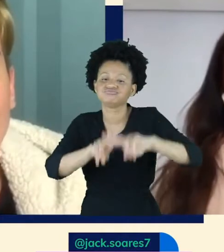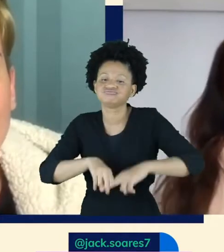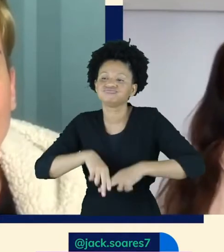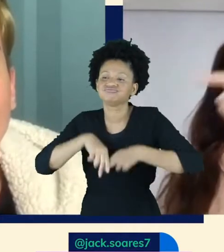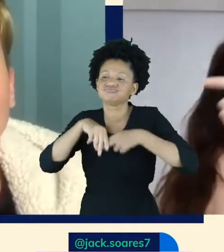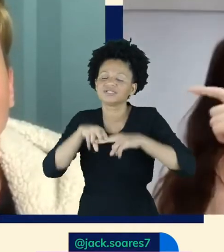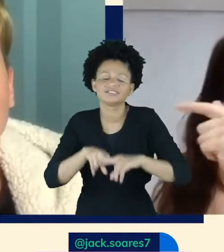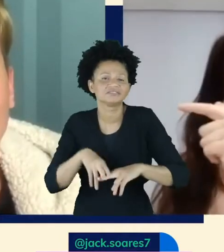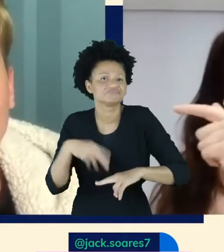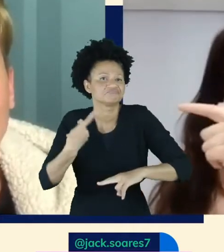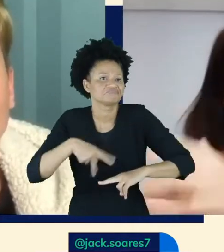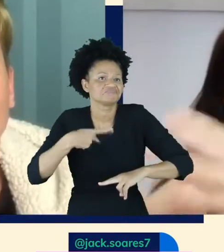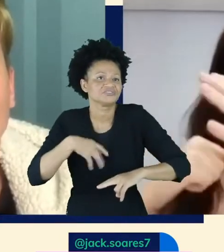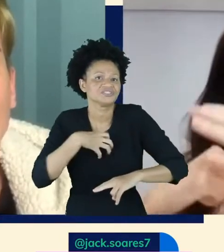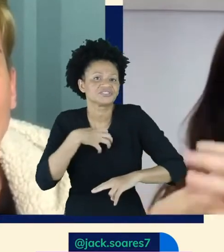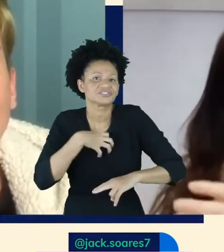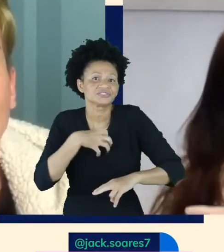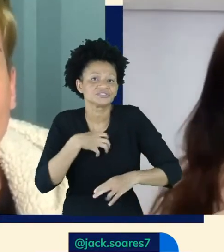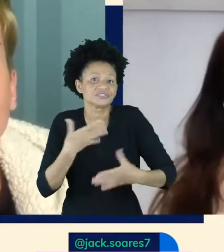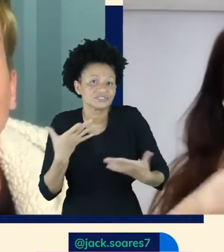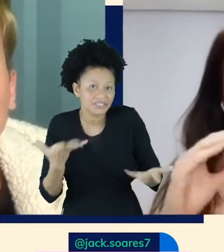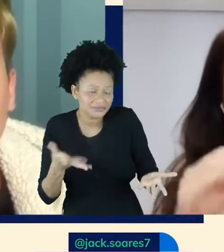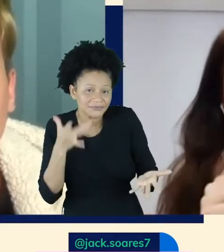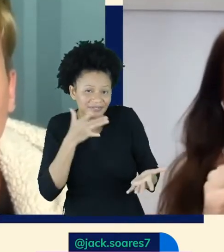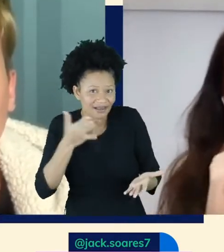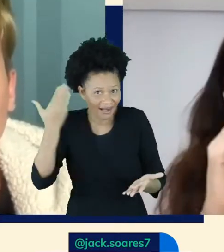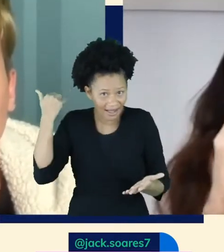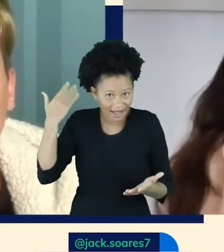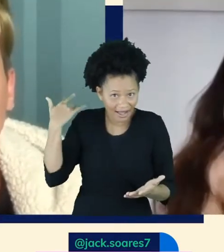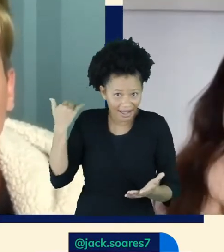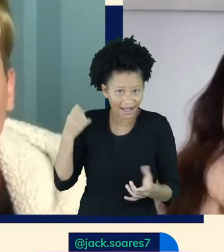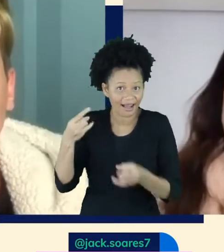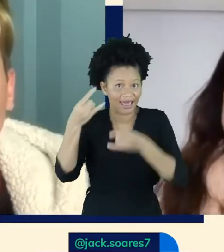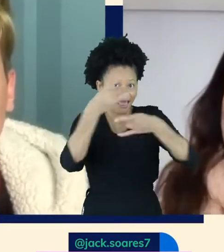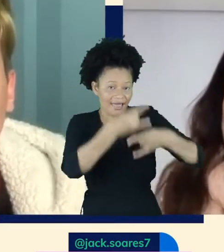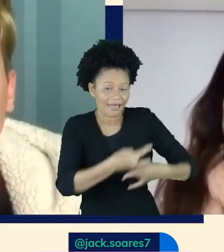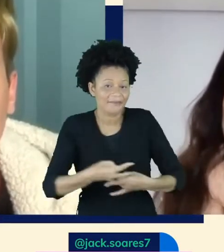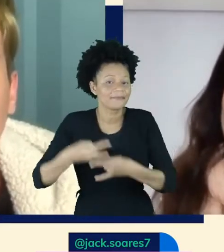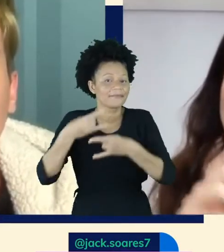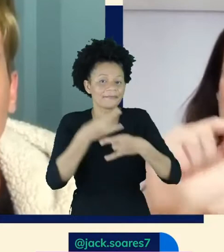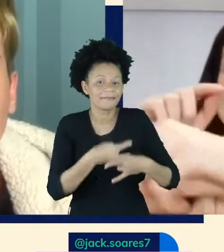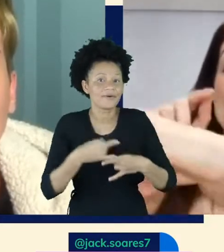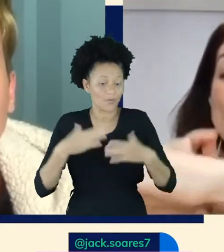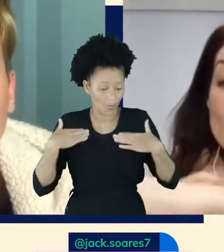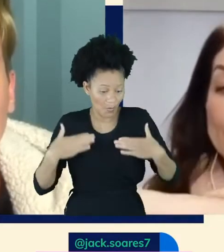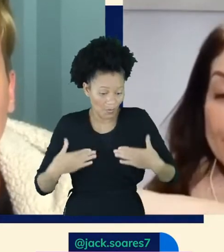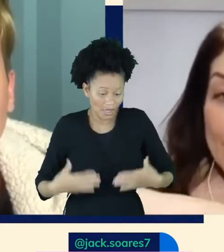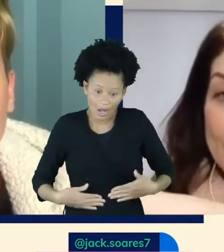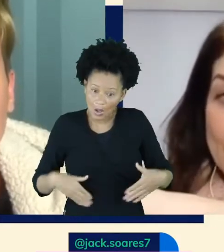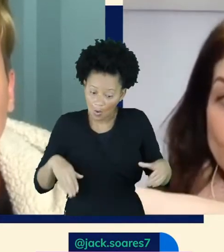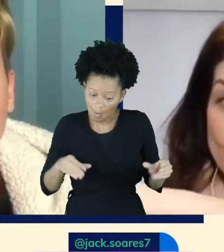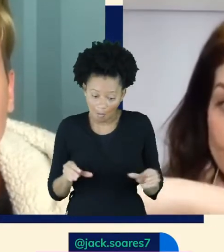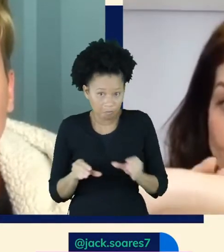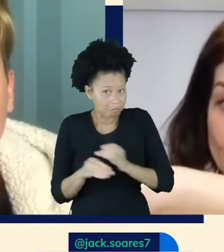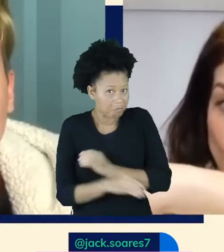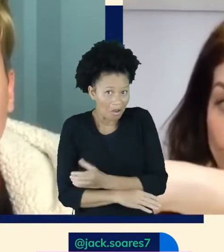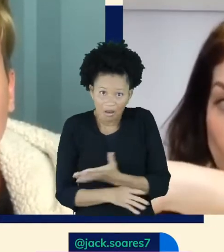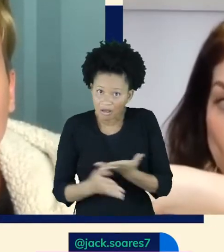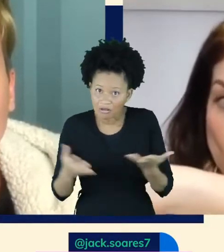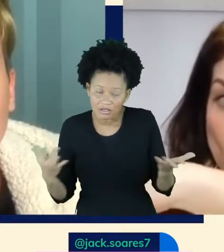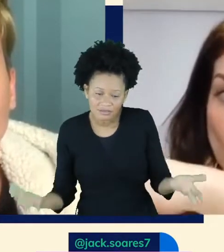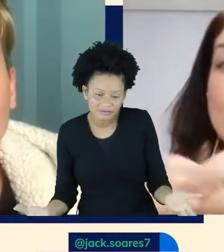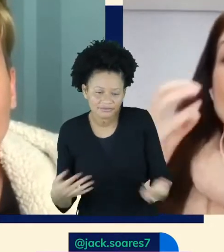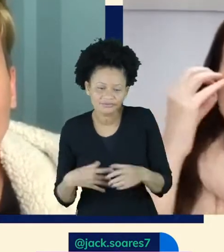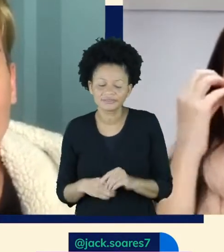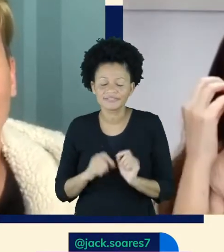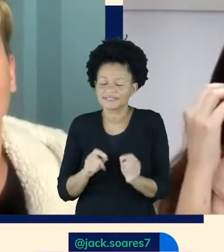né? Na outra live eu falei, olha gente, o corpo da criança, ele é um corpo completo. Assim como ela vai ficar arrepiadinha se sentir